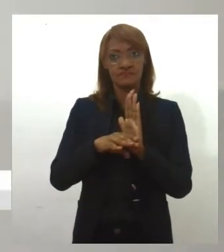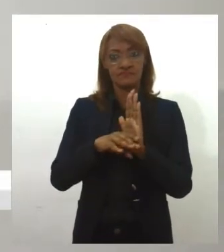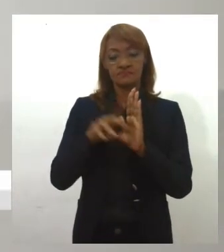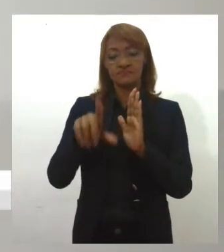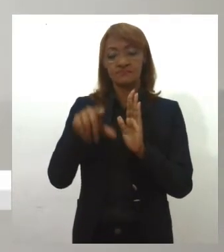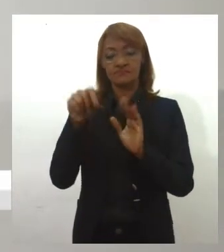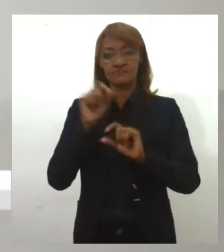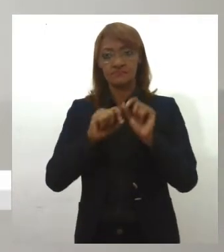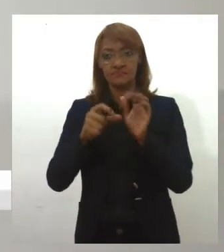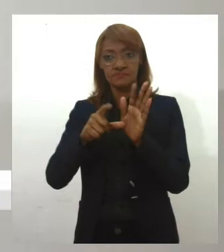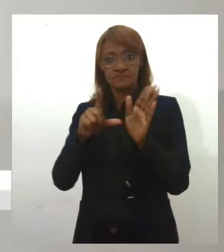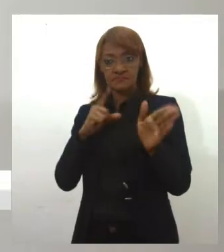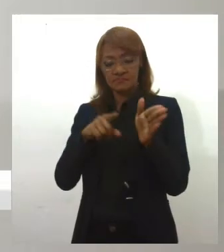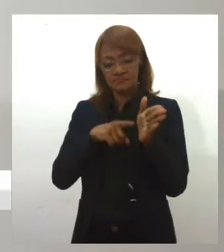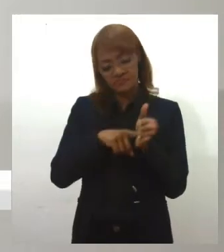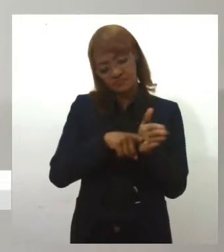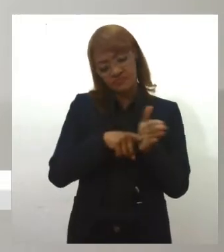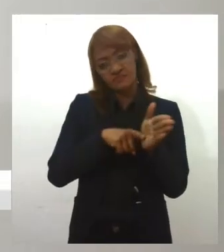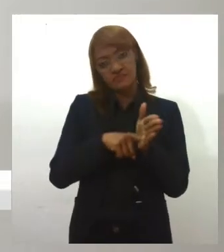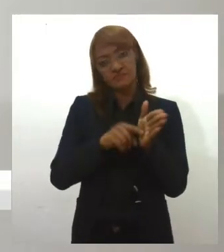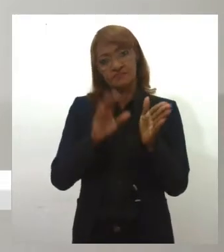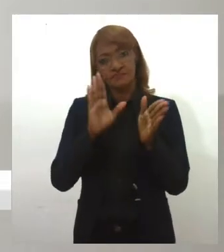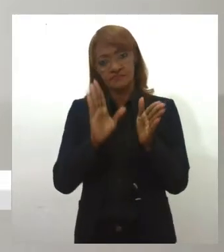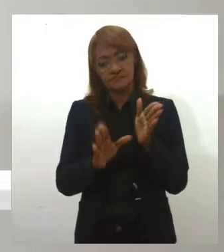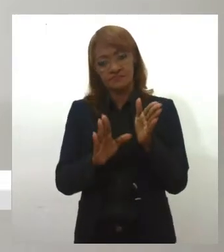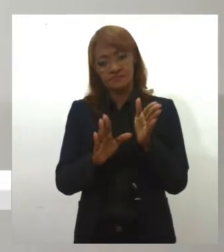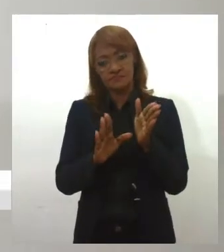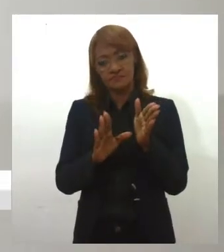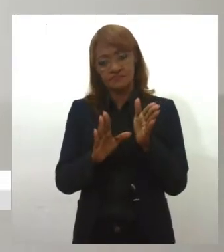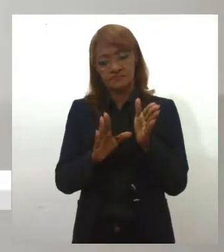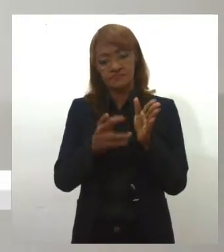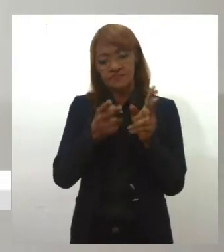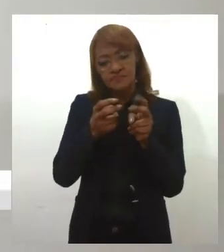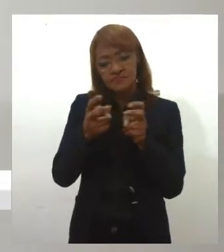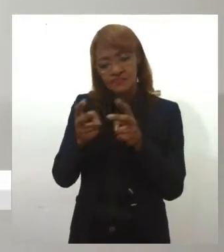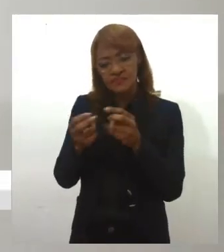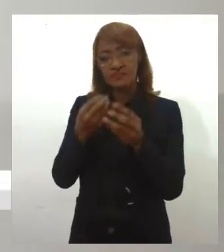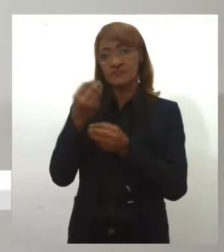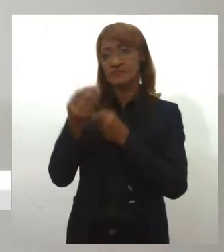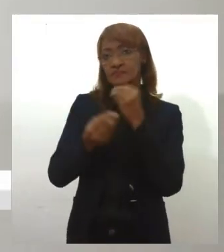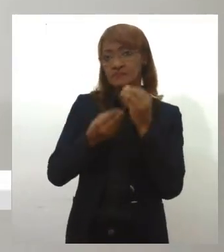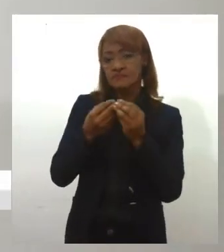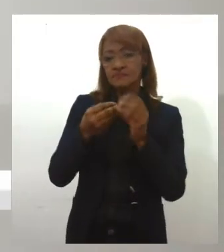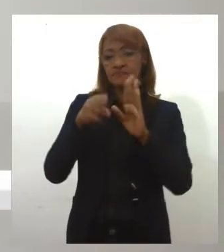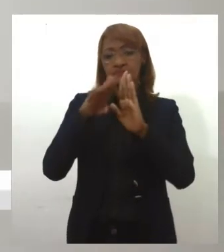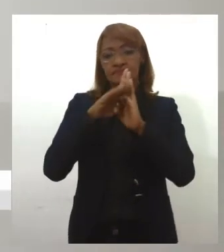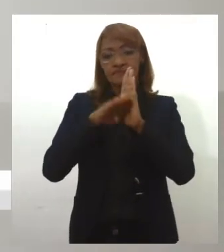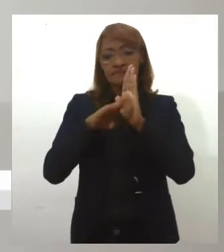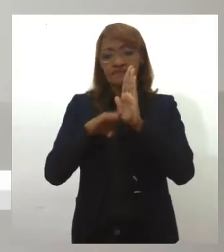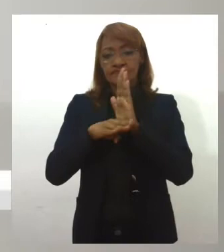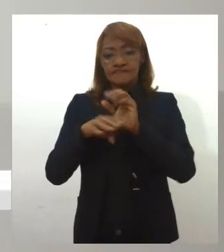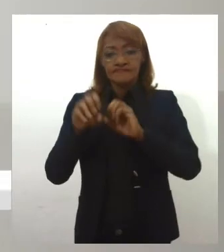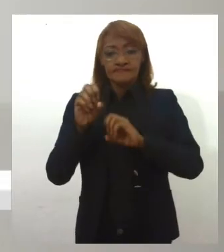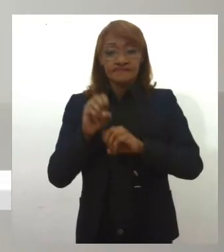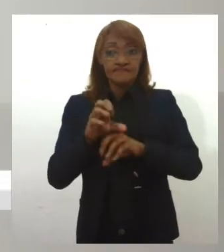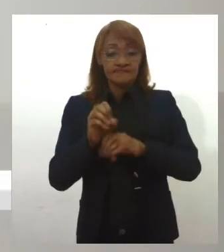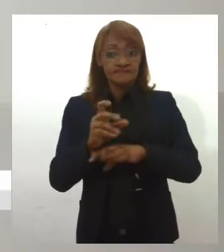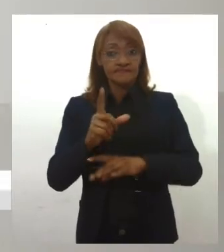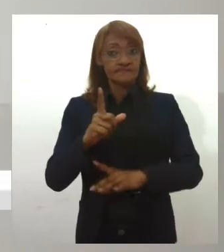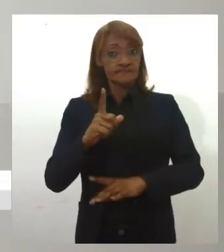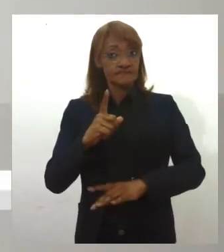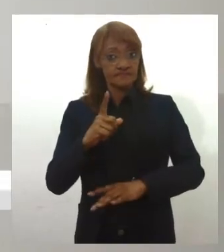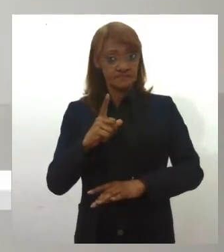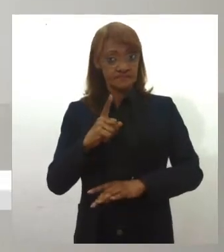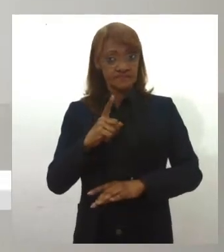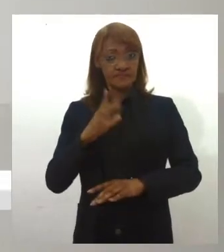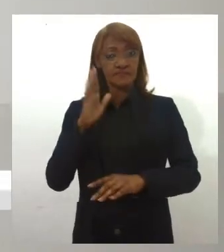pesquisei bastante. Primeiro, eu fui lá dar uma olhada em todo o plano de educação que existe pelo MEC, porque